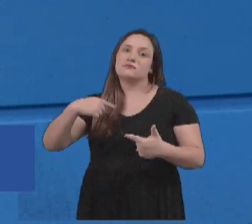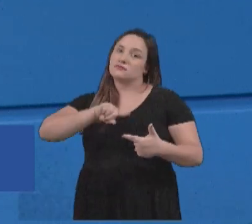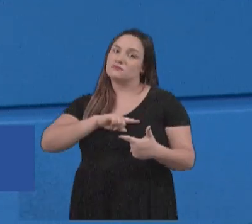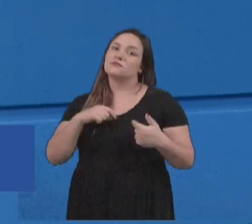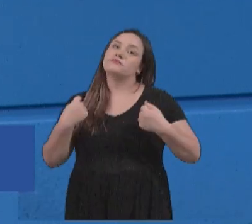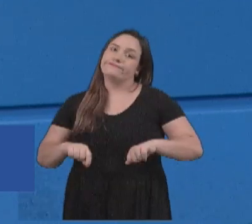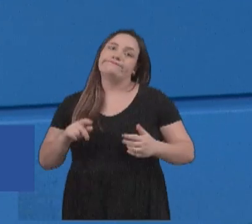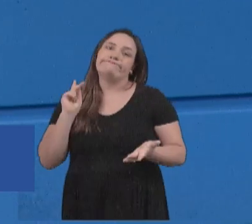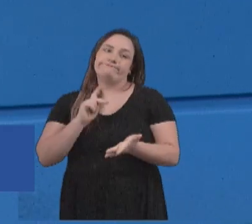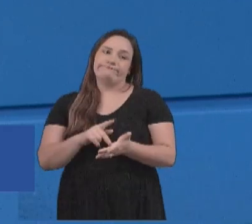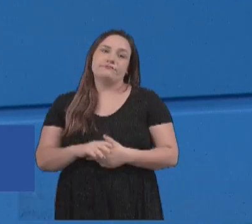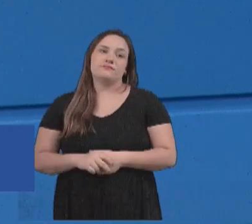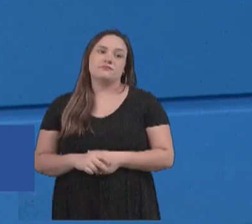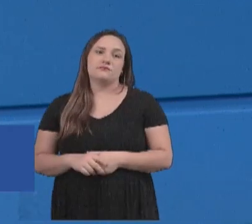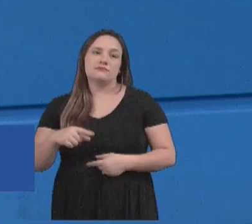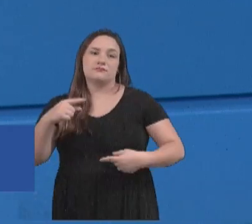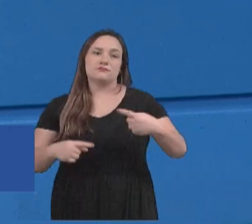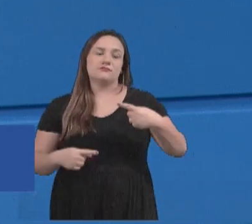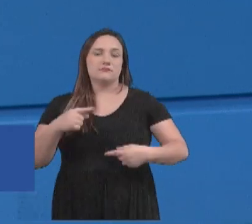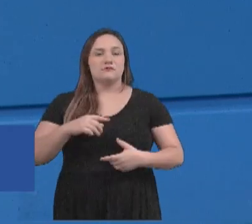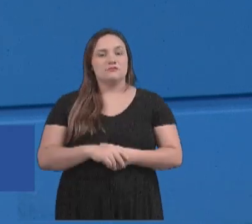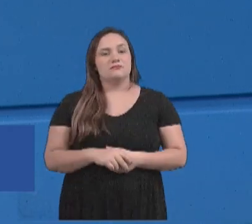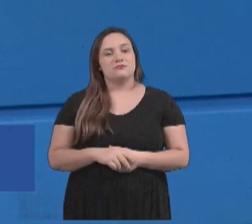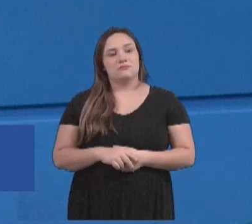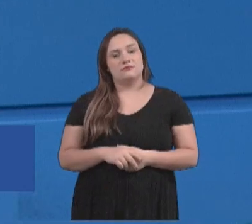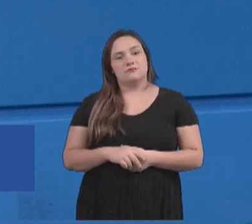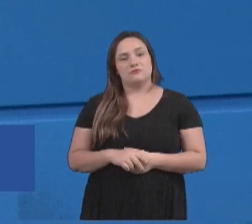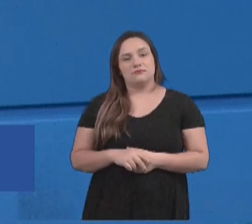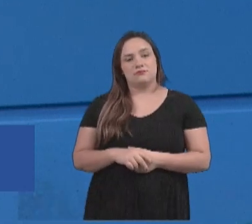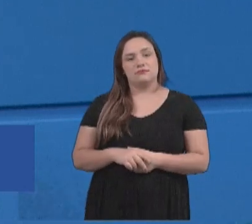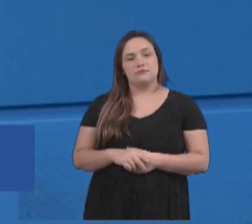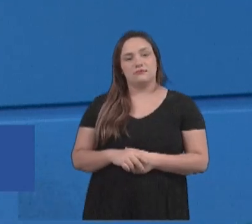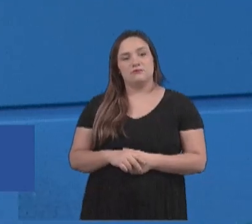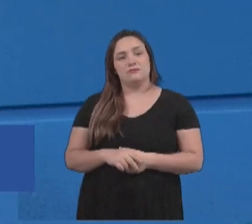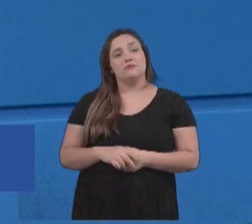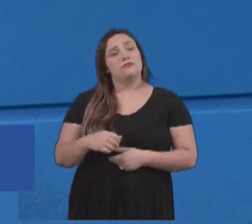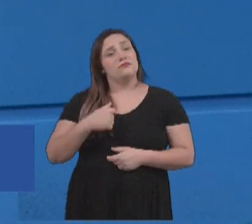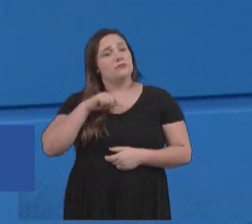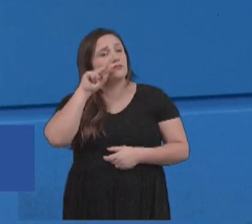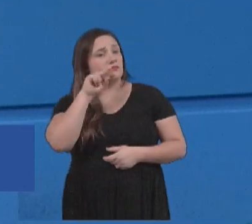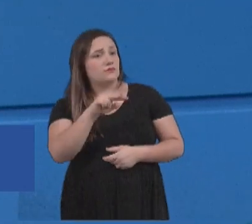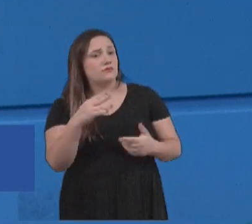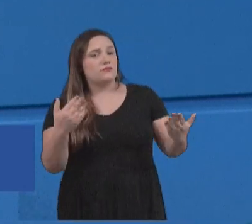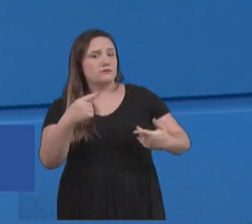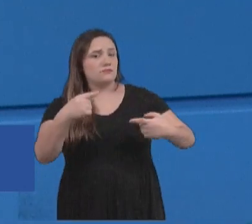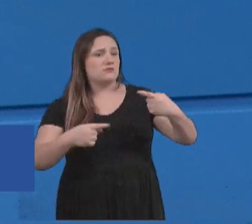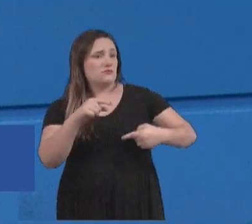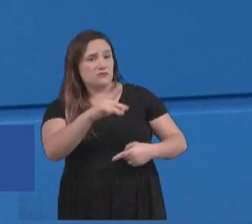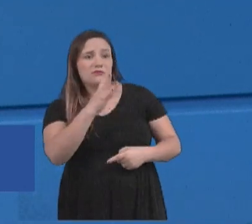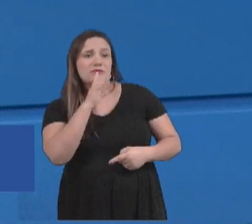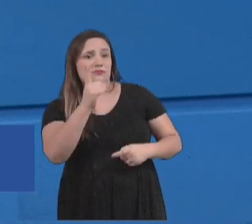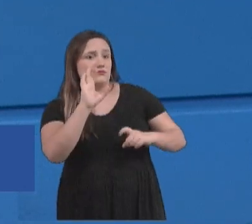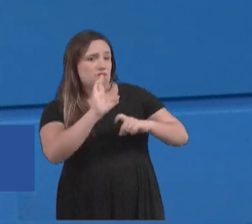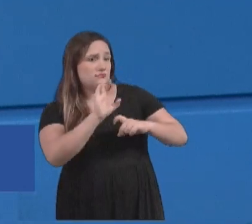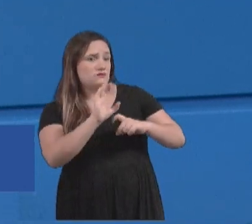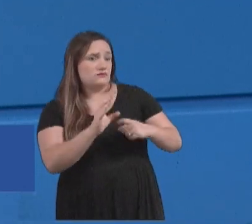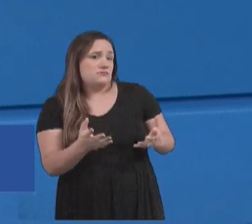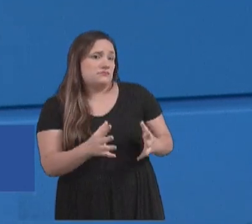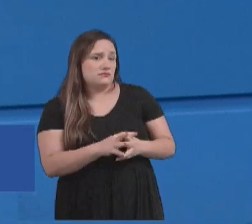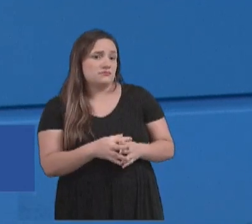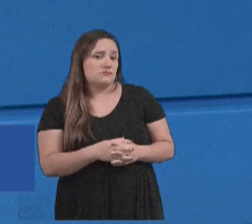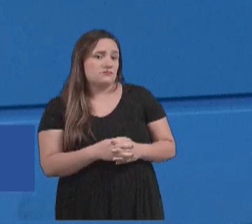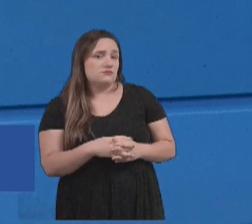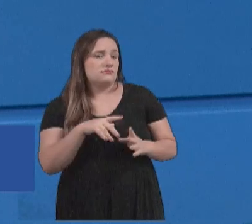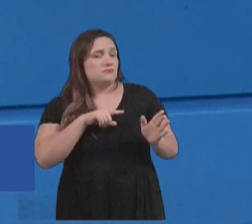precisamos realmente debater. Hoje, no debate aqui, eu percebi que o deputado João Henrique não conhece a CACEMES. Mostrou aqui para a gente